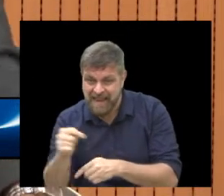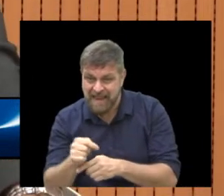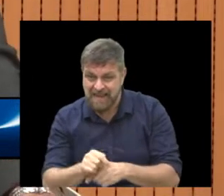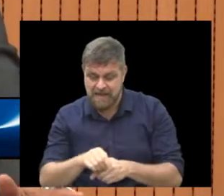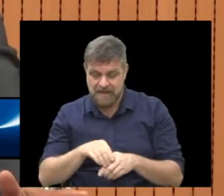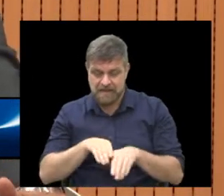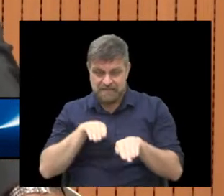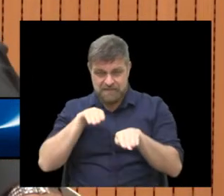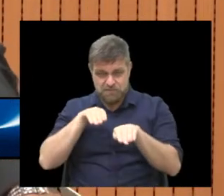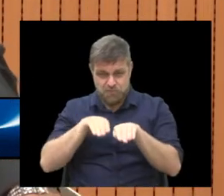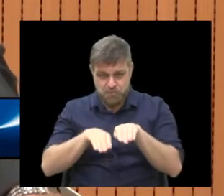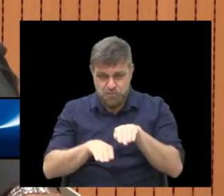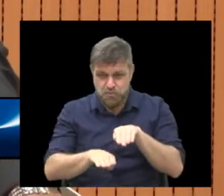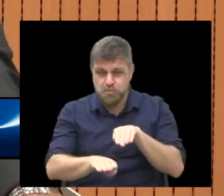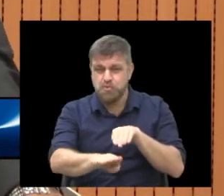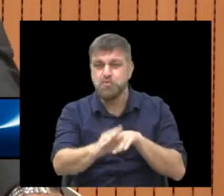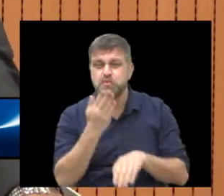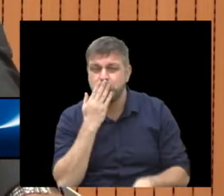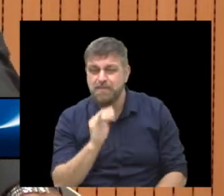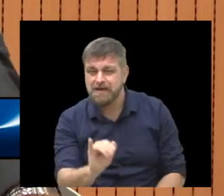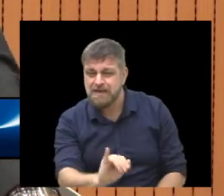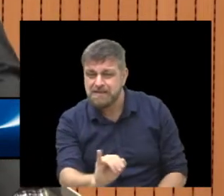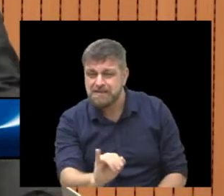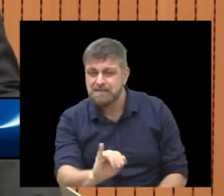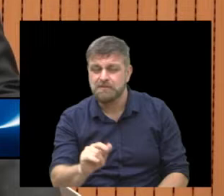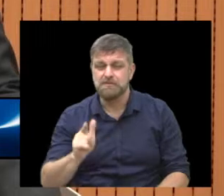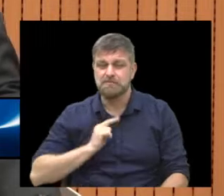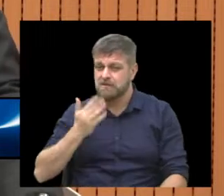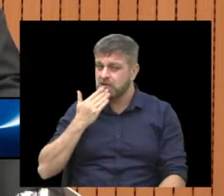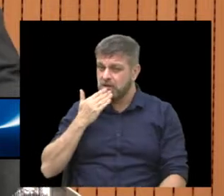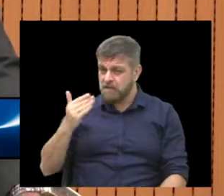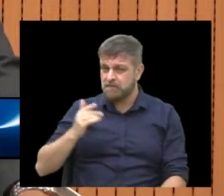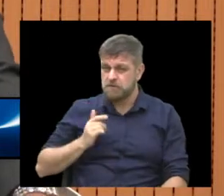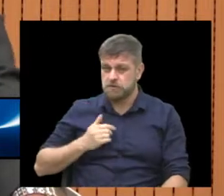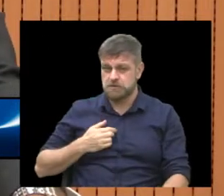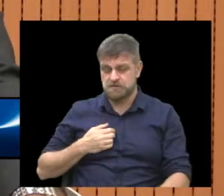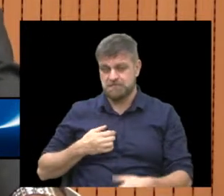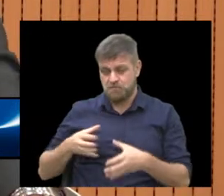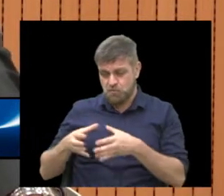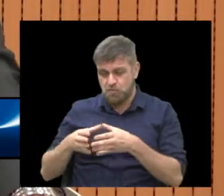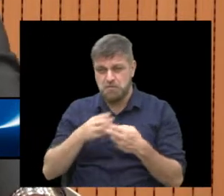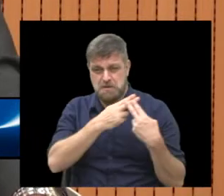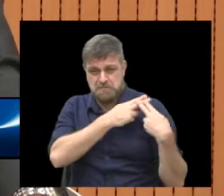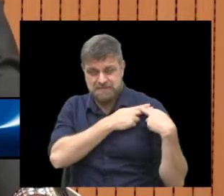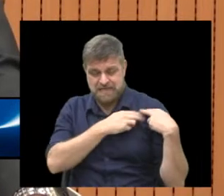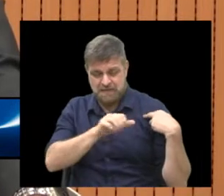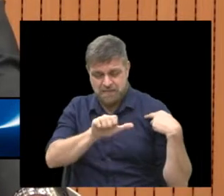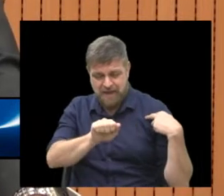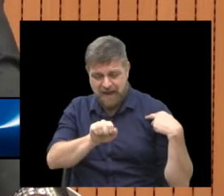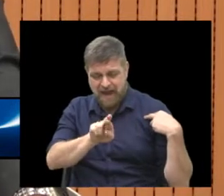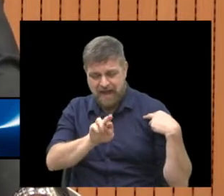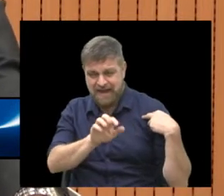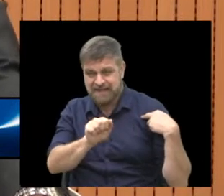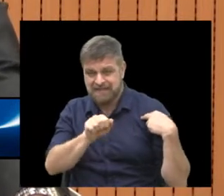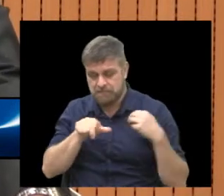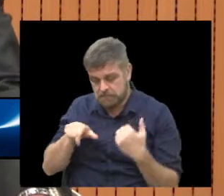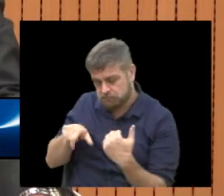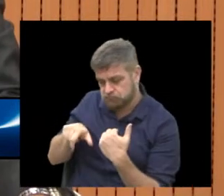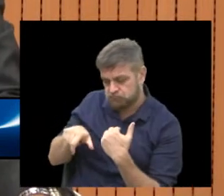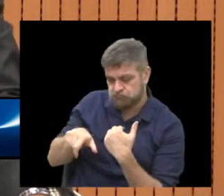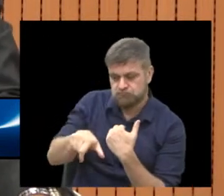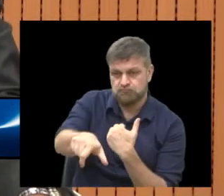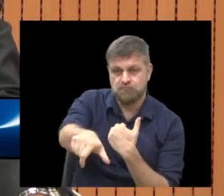Dumont, solicitar à Artesp que liberasse o acostamento para os veículos